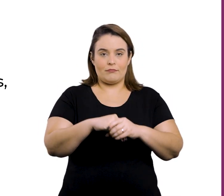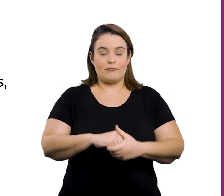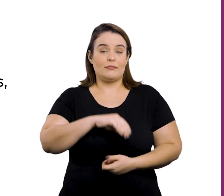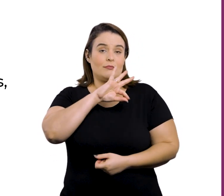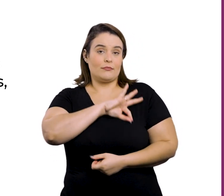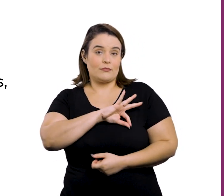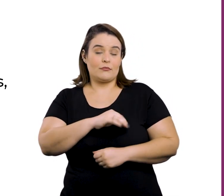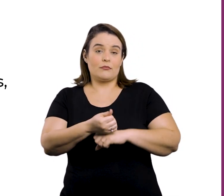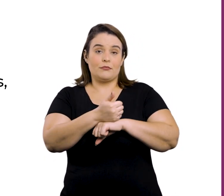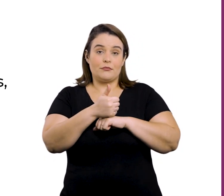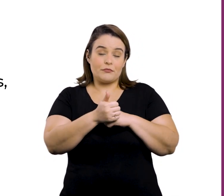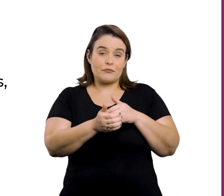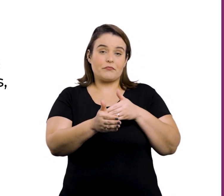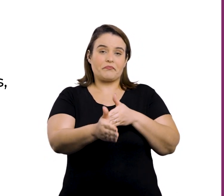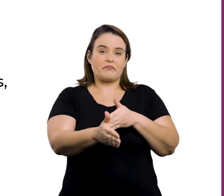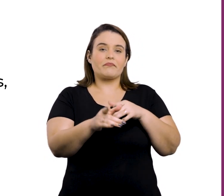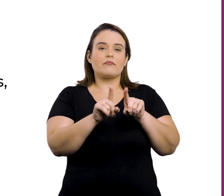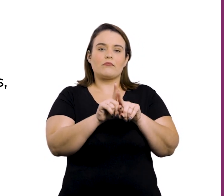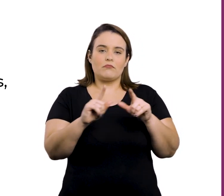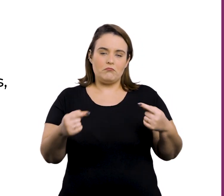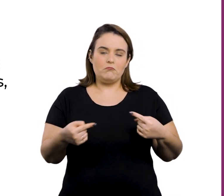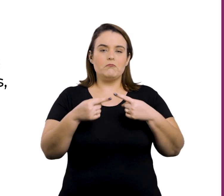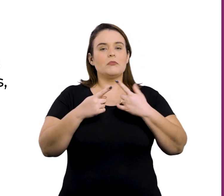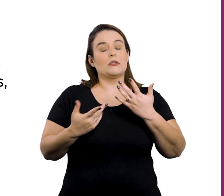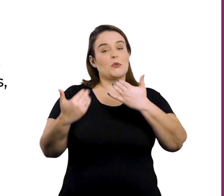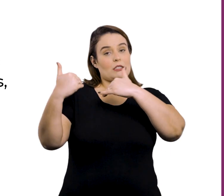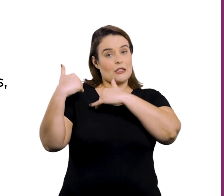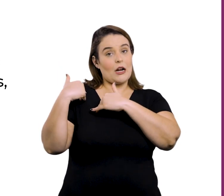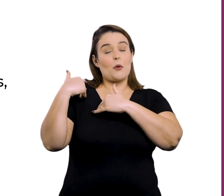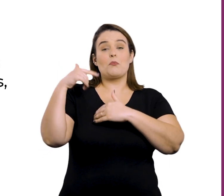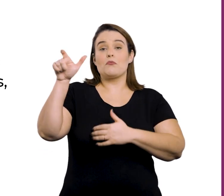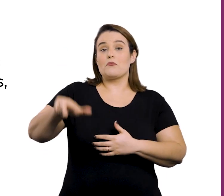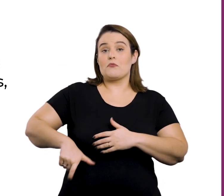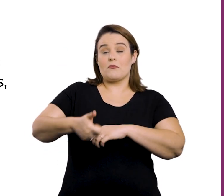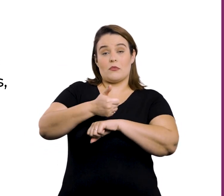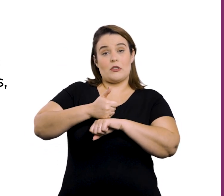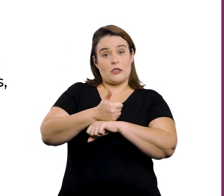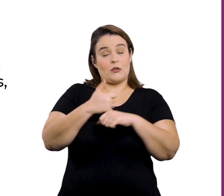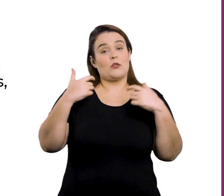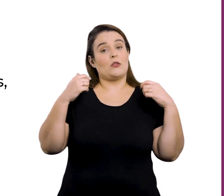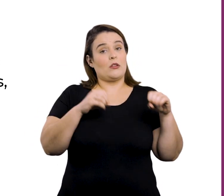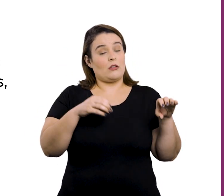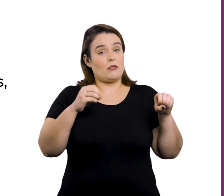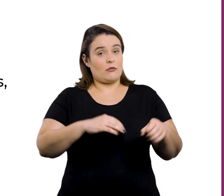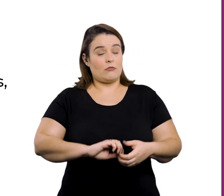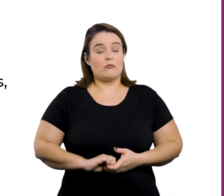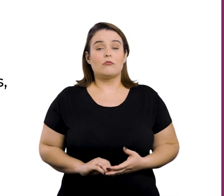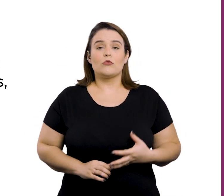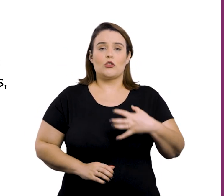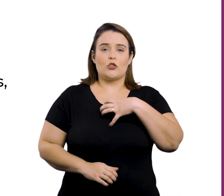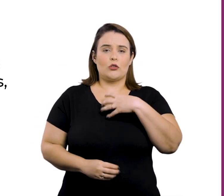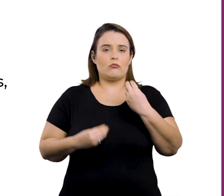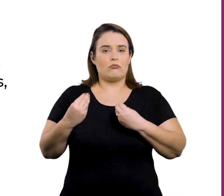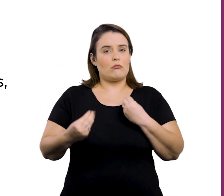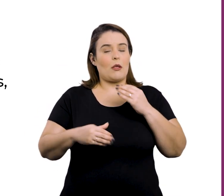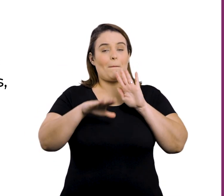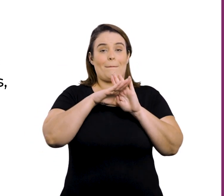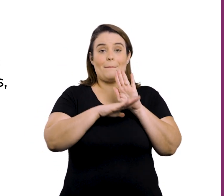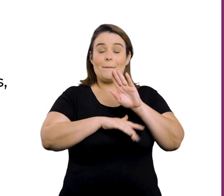educação, salários e carreira compatíveis com a responsabilidade das e dos profissionais da educação,